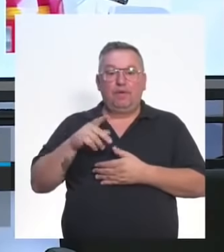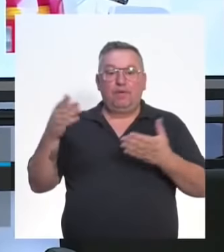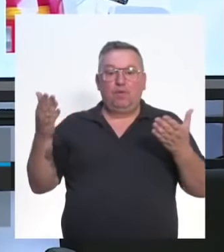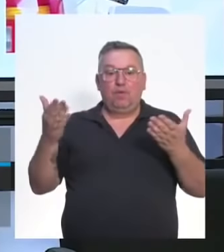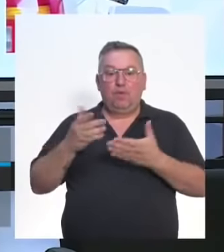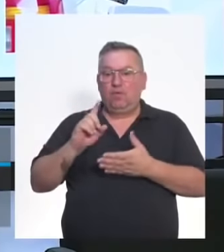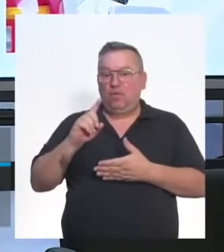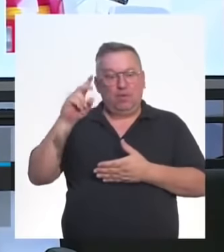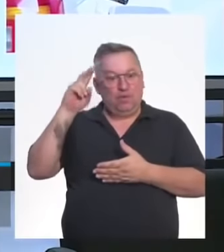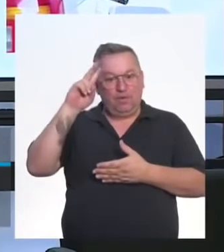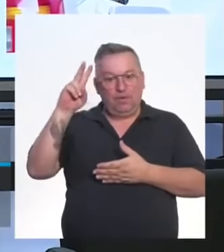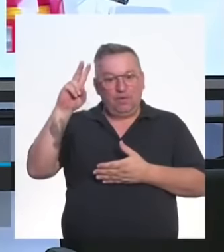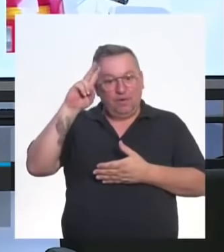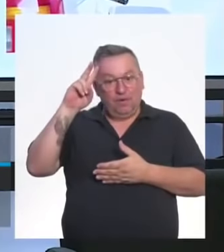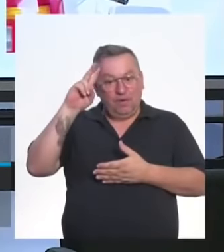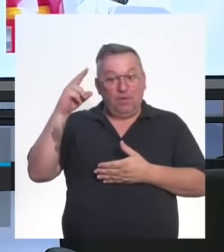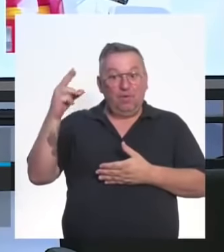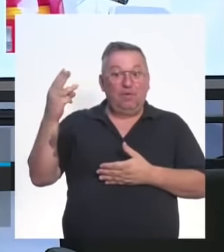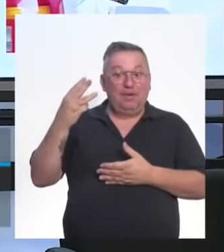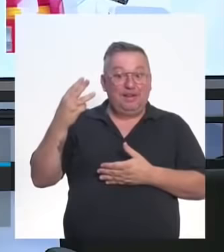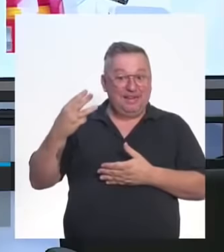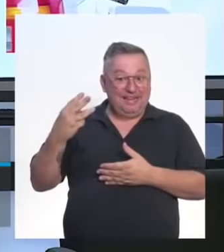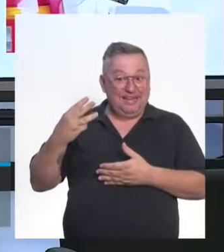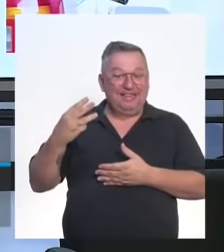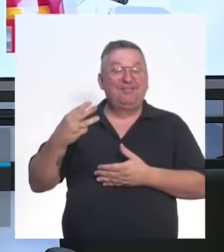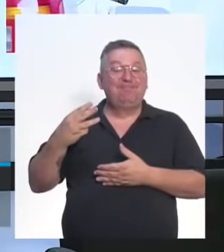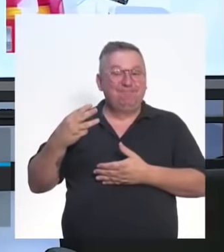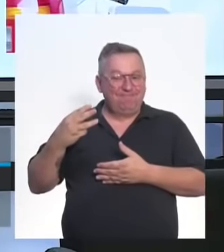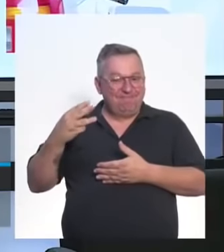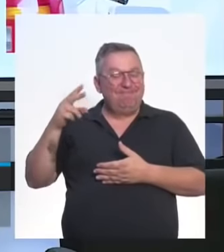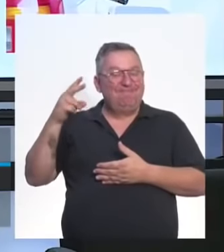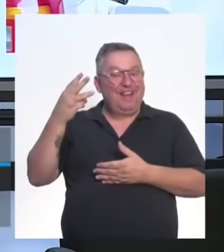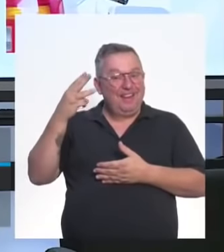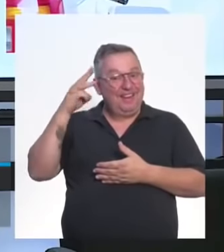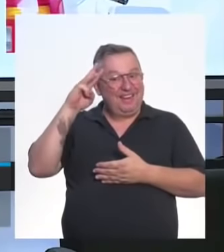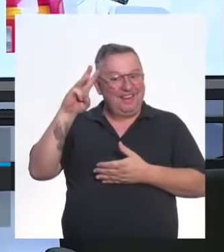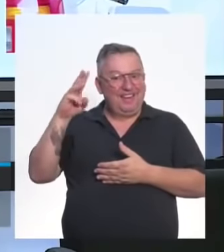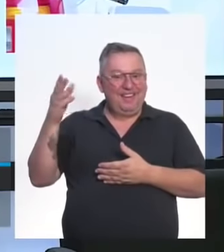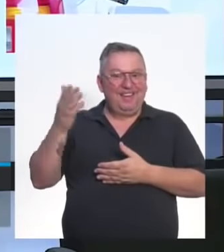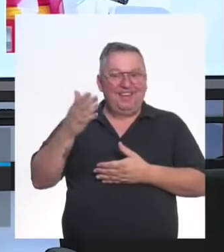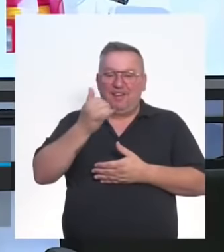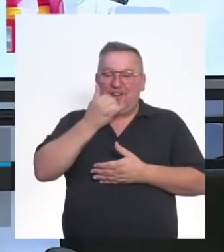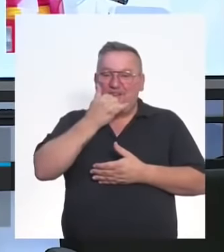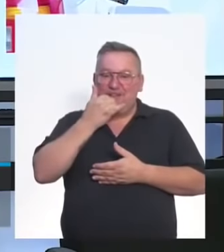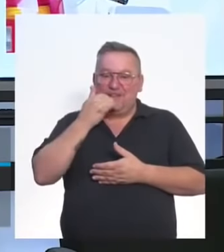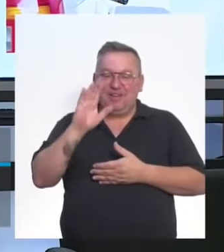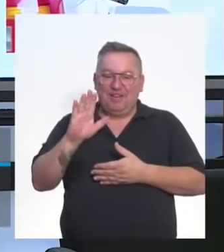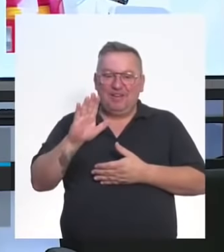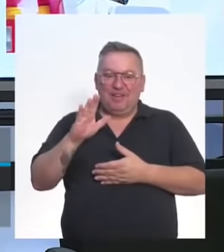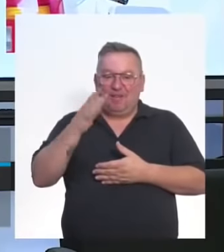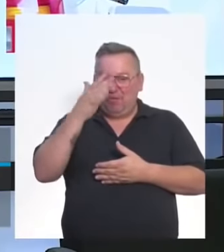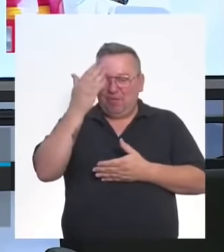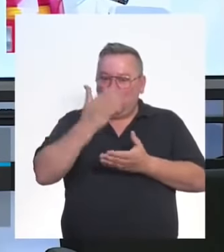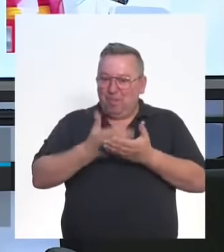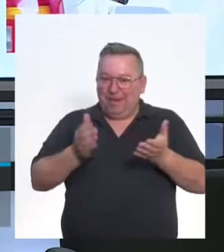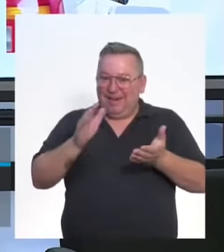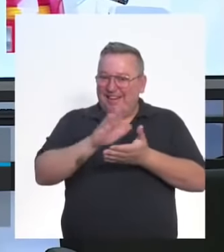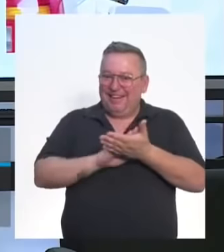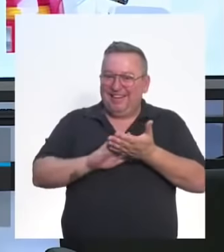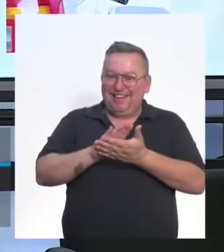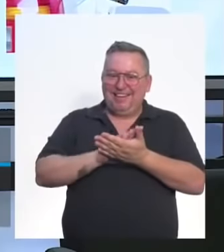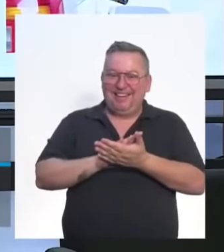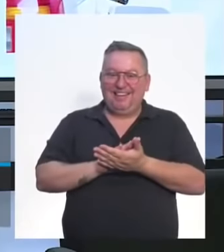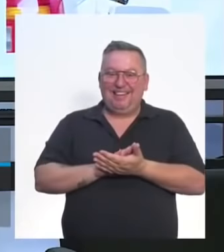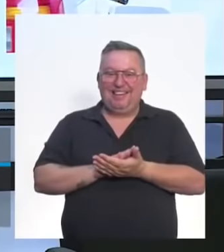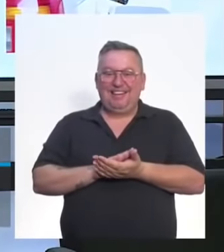o segundo dia da semana, hoje é o terceiro. Então, o pessoal não deixa escapar